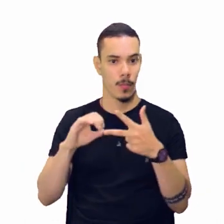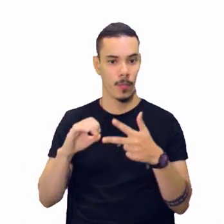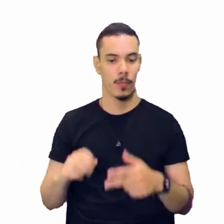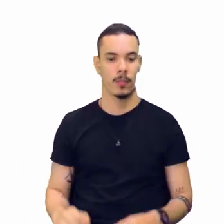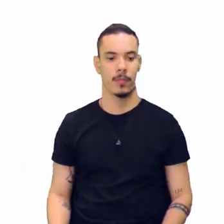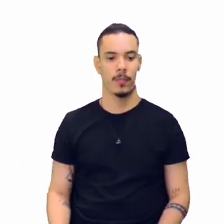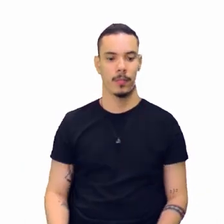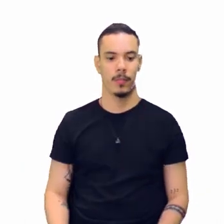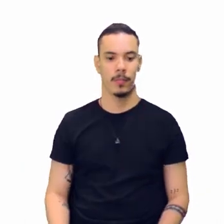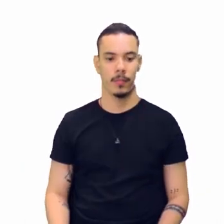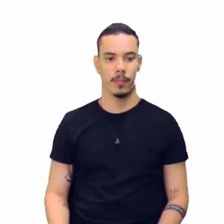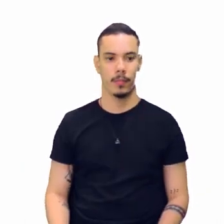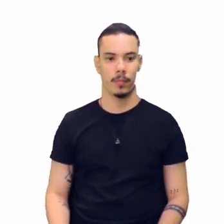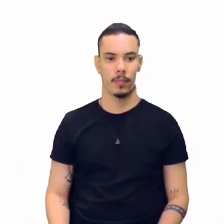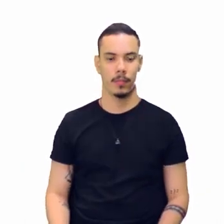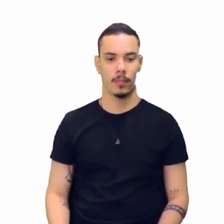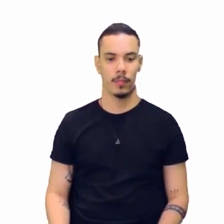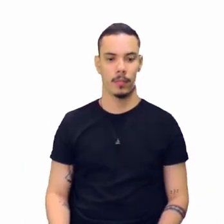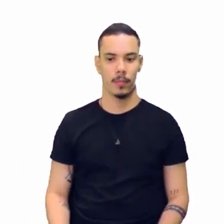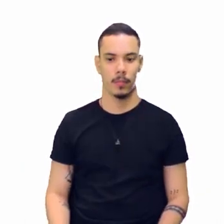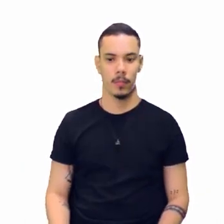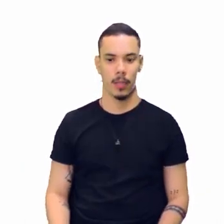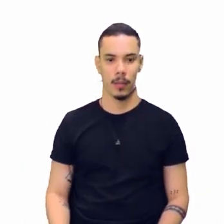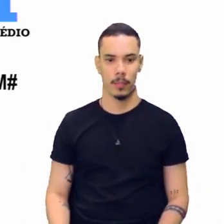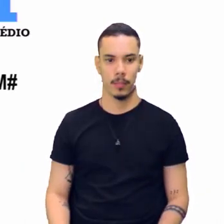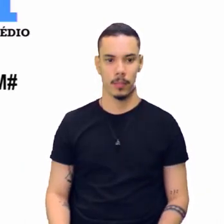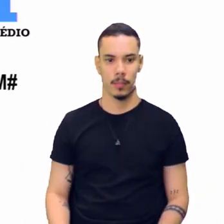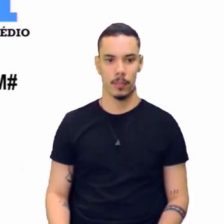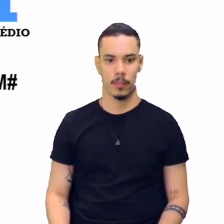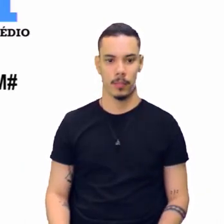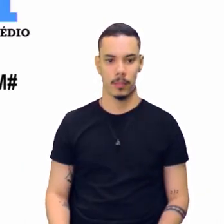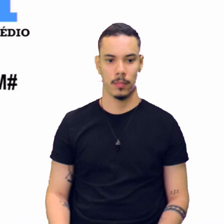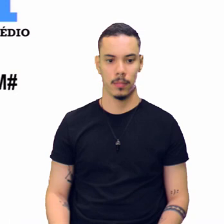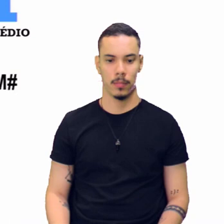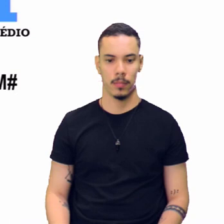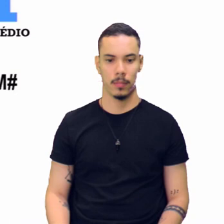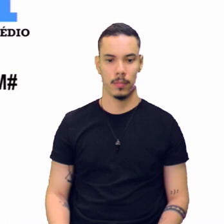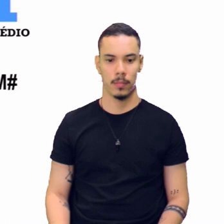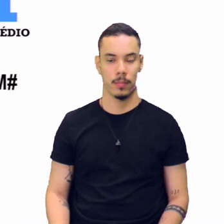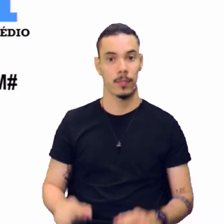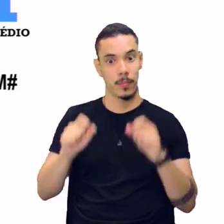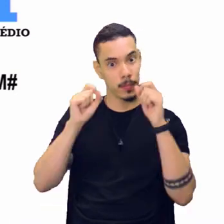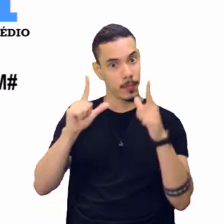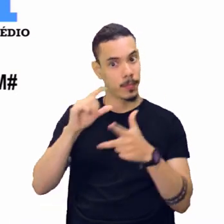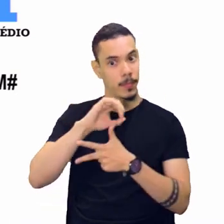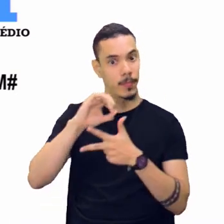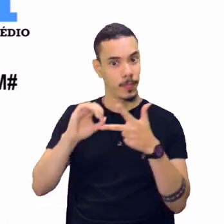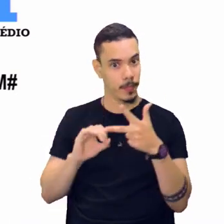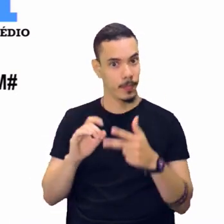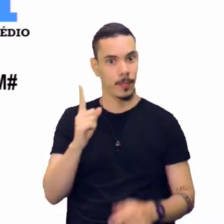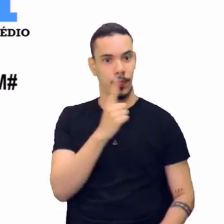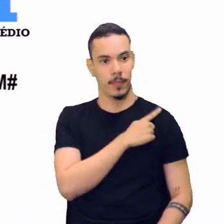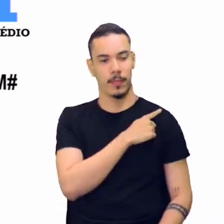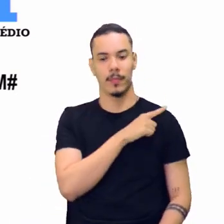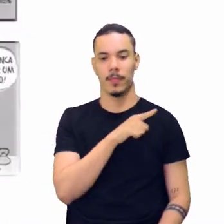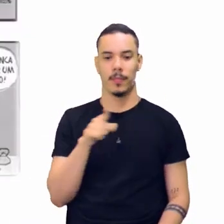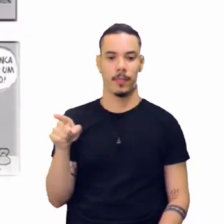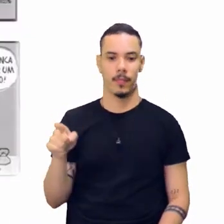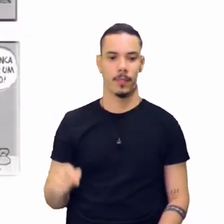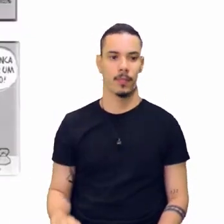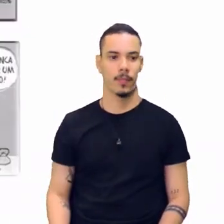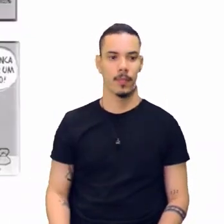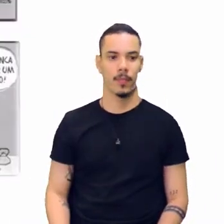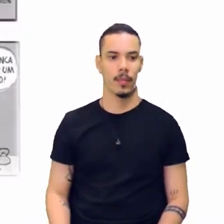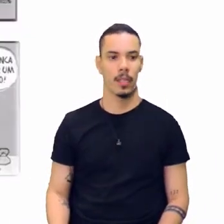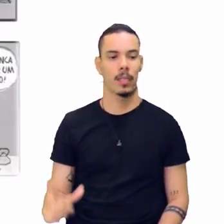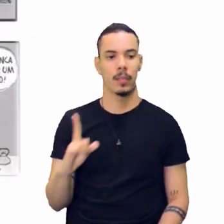do Enem, né? Vamos lá. Primeiro ano. Se liga no Enem.